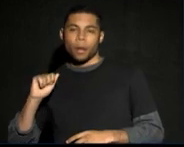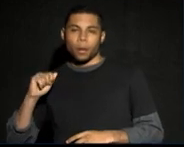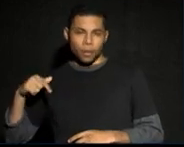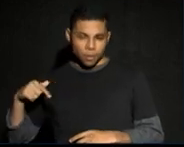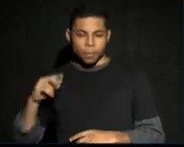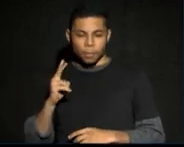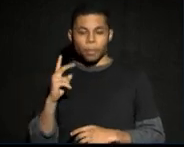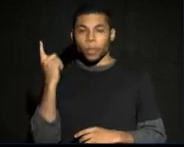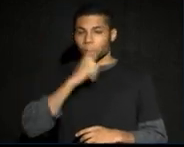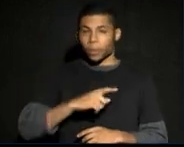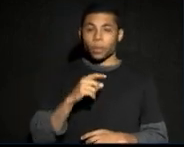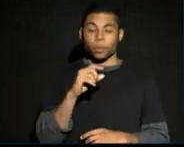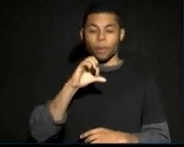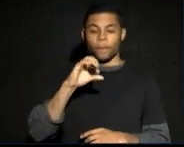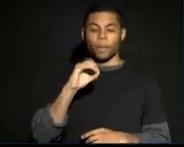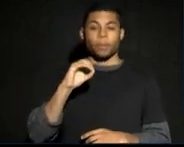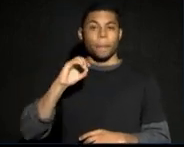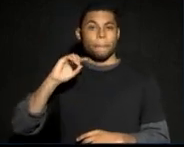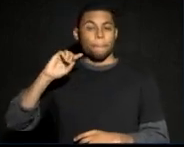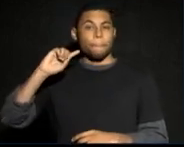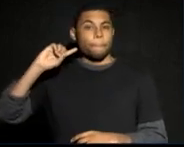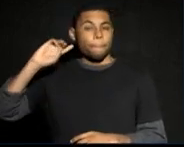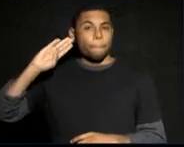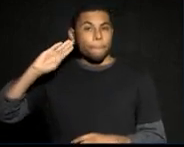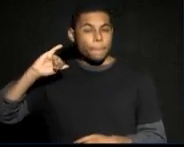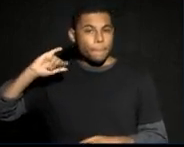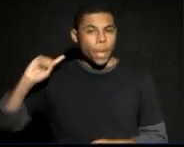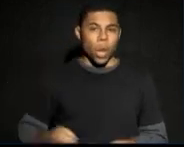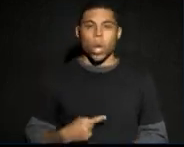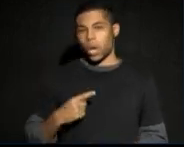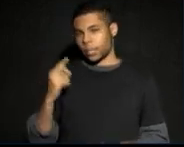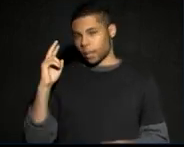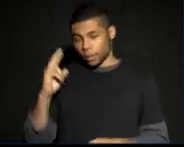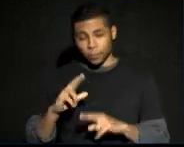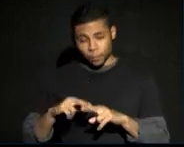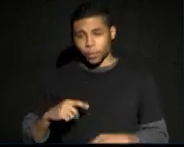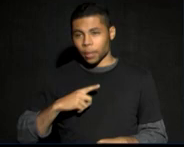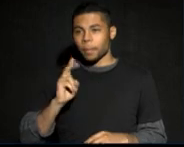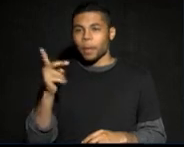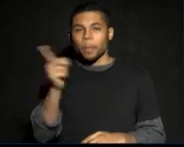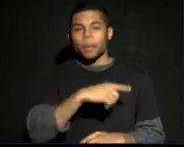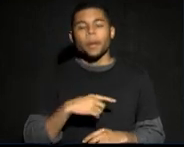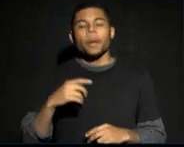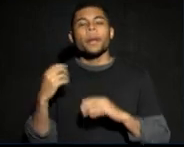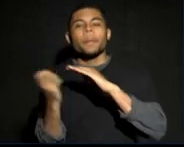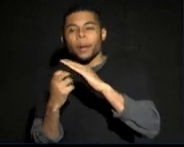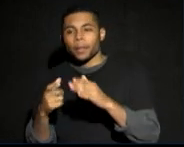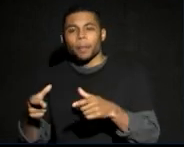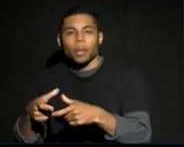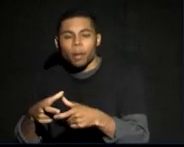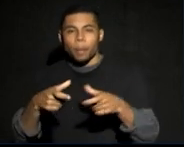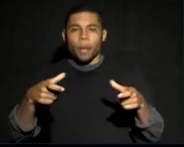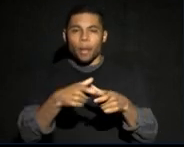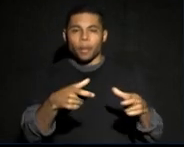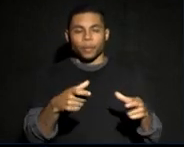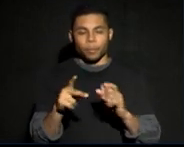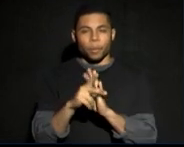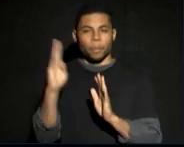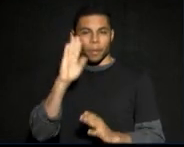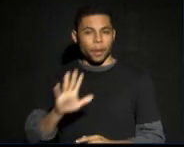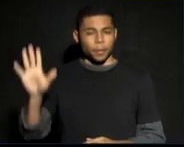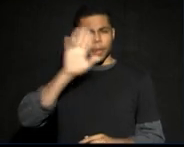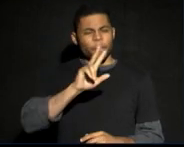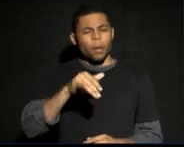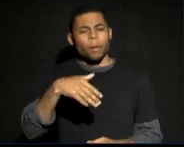que deu certo gerou 90 bilhões de reais e em operações para pequenas e médias empresas no Brasil em cinco meses e a gente agora